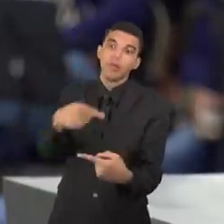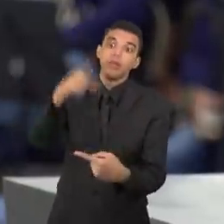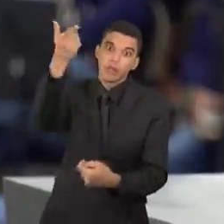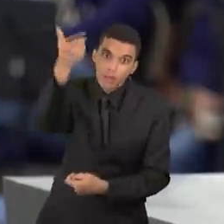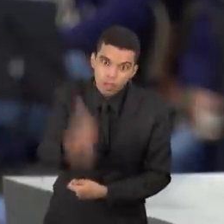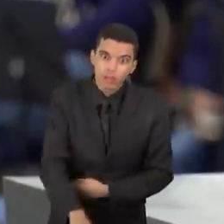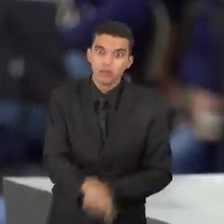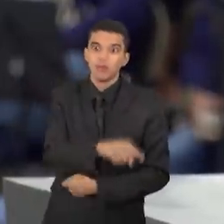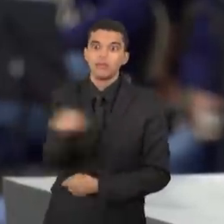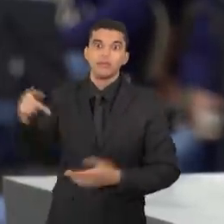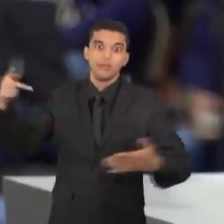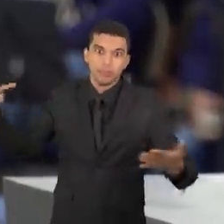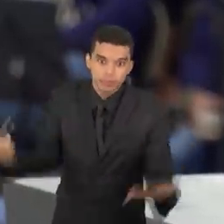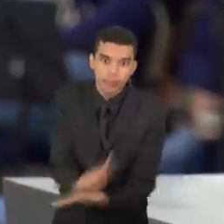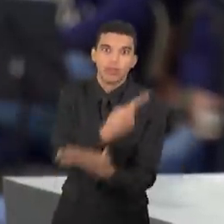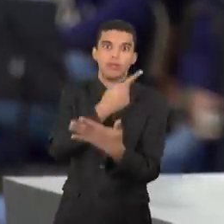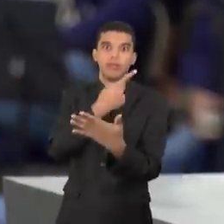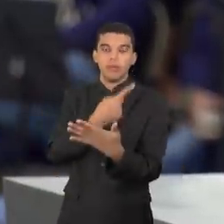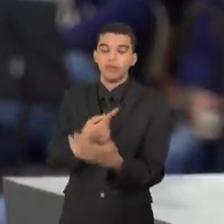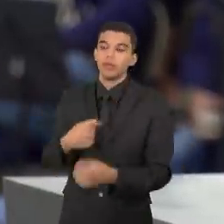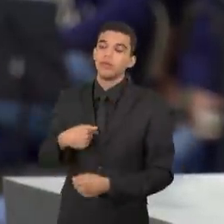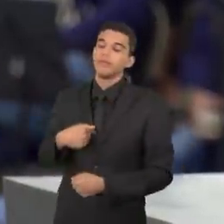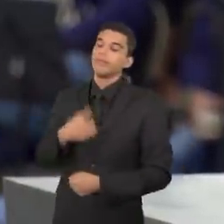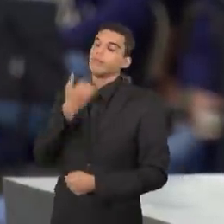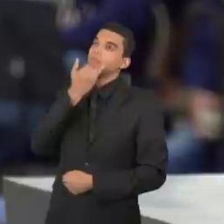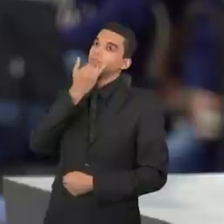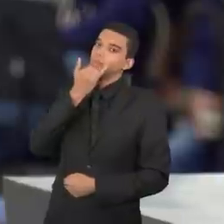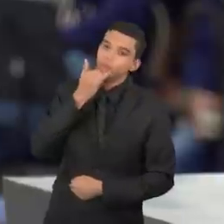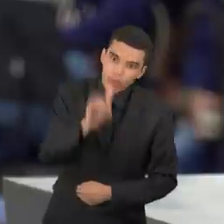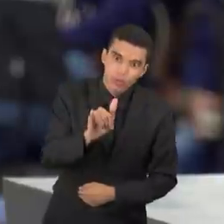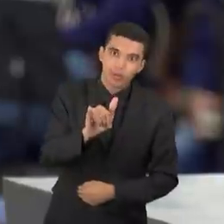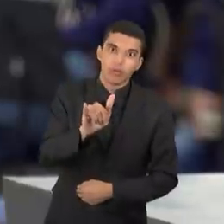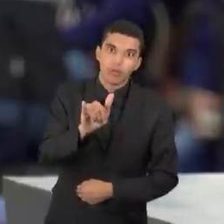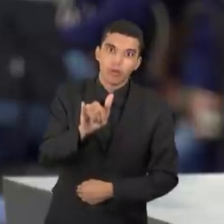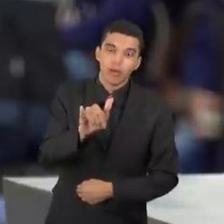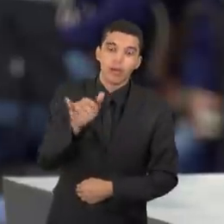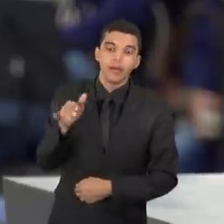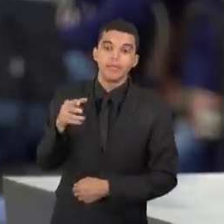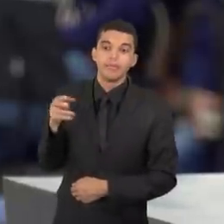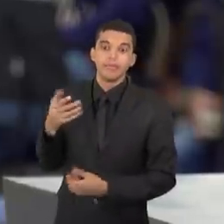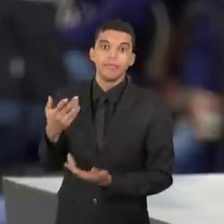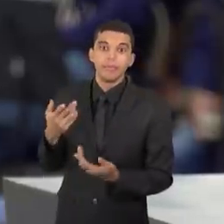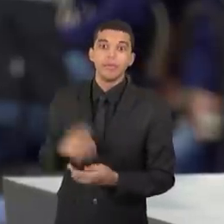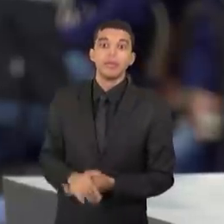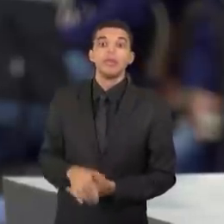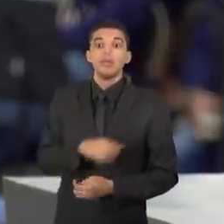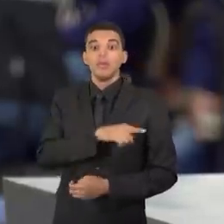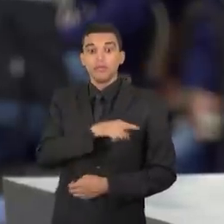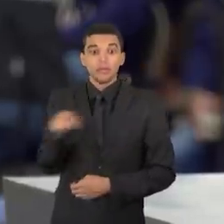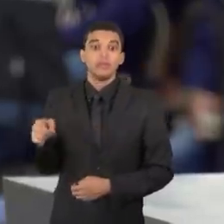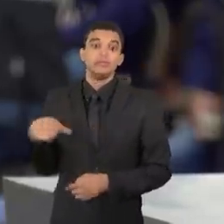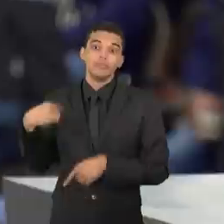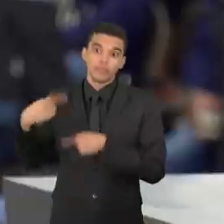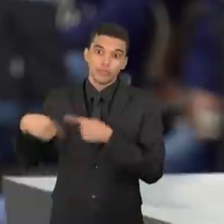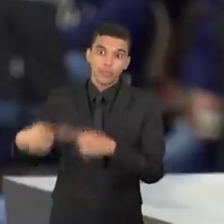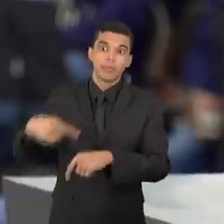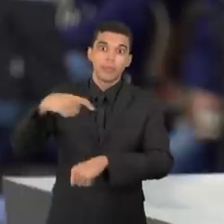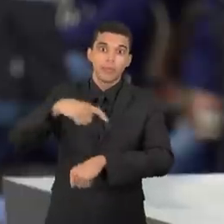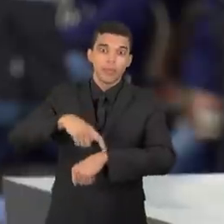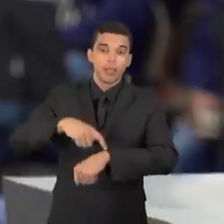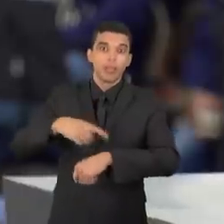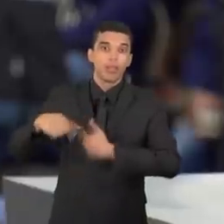novo, eu perdoo. Daqui a pouco vocês, parece que não tem peso nenhum mais, de novo, eu perdoo. Eu